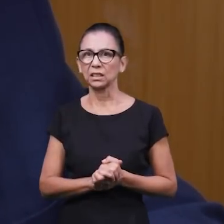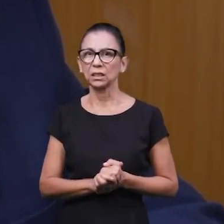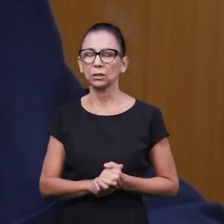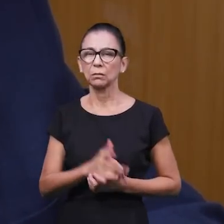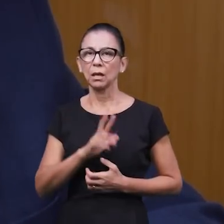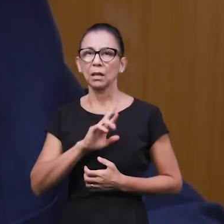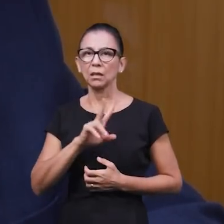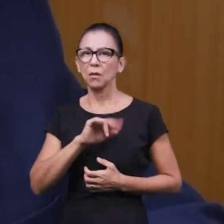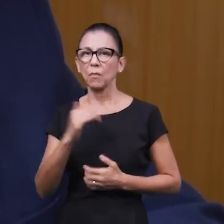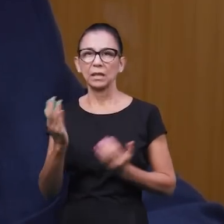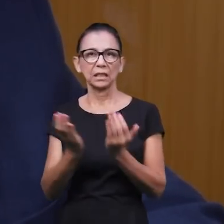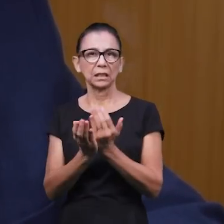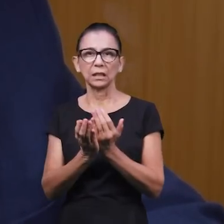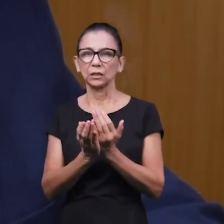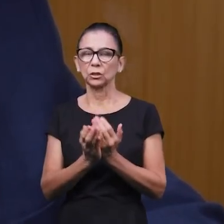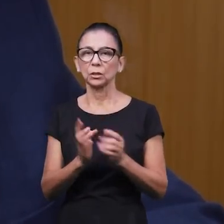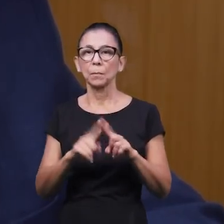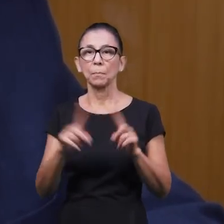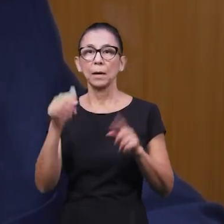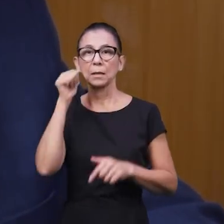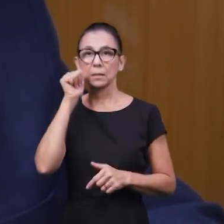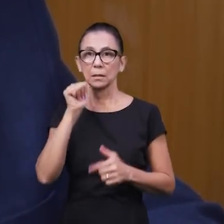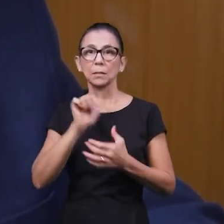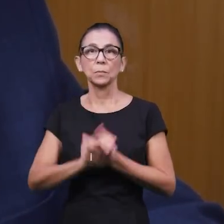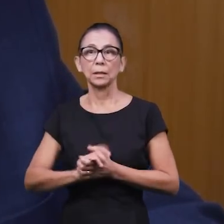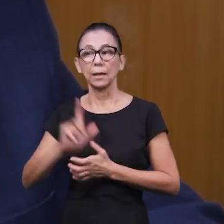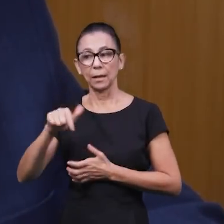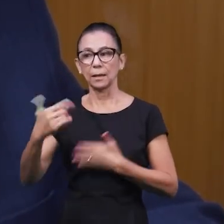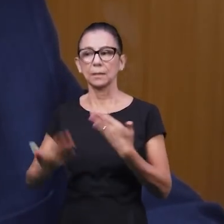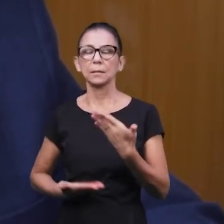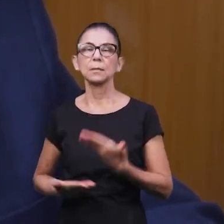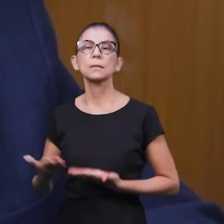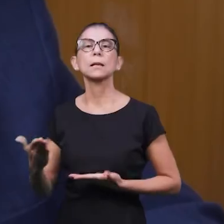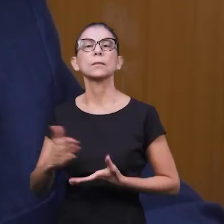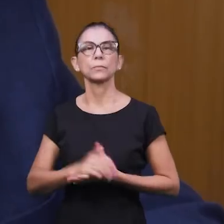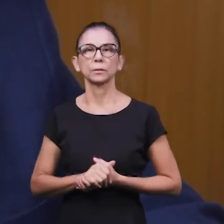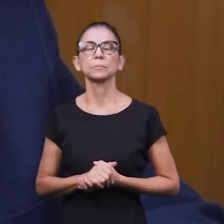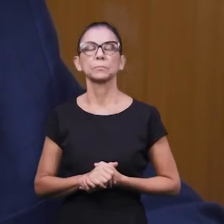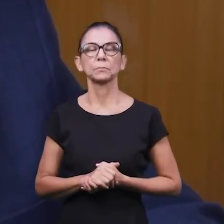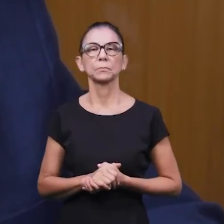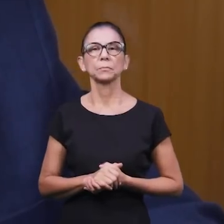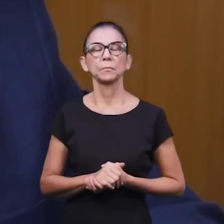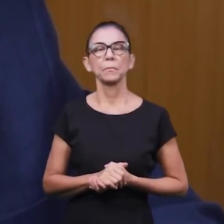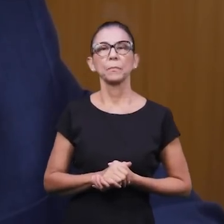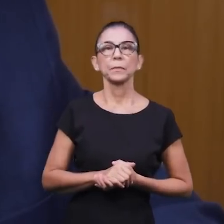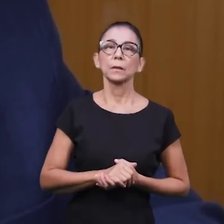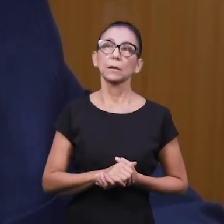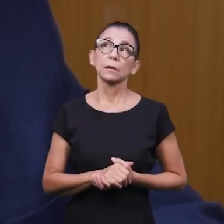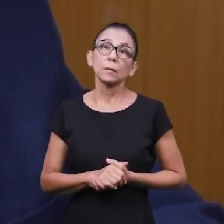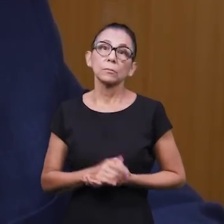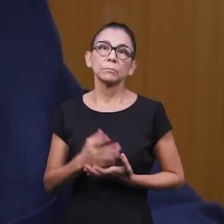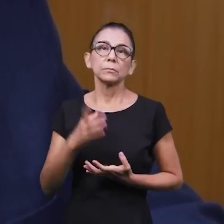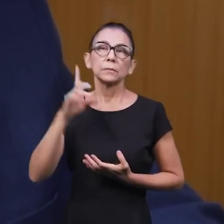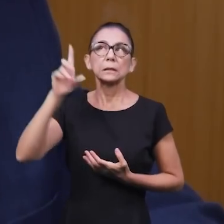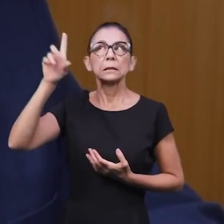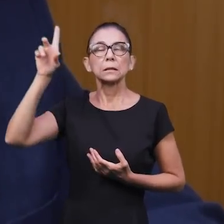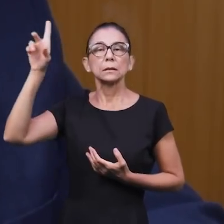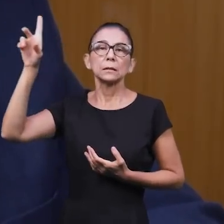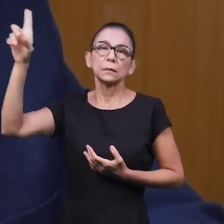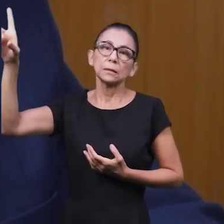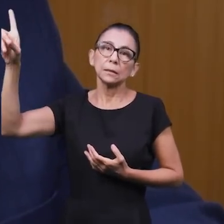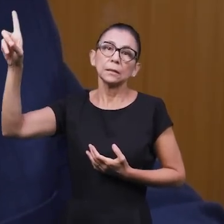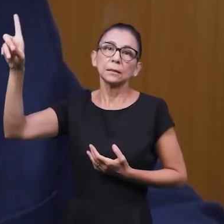não era servo de Deus, não servia a Deus, mas a mulher era serva. A casa dela era santificada porque ela era serva. Então o texto diz aqui o seguinte,